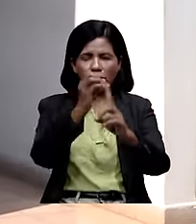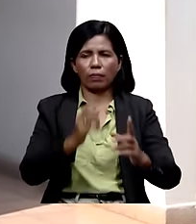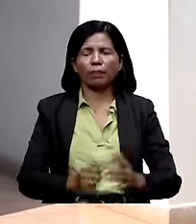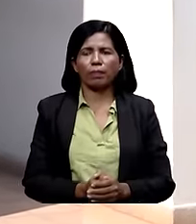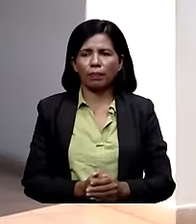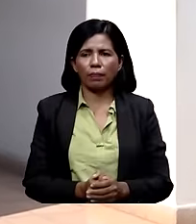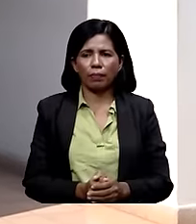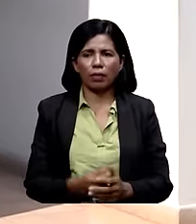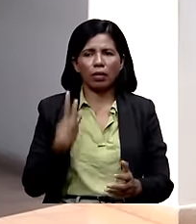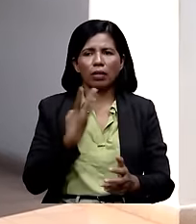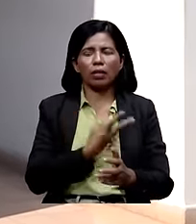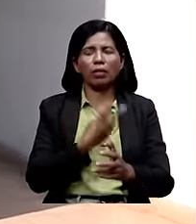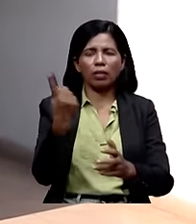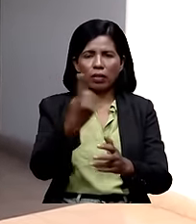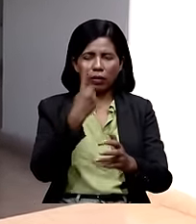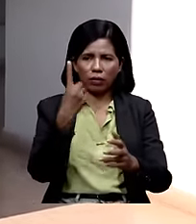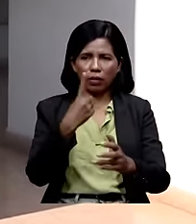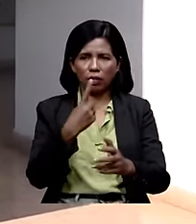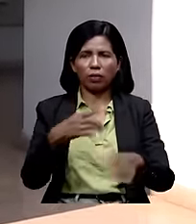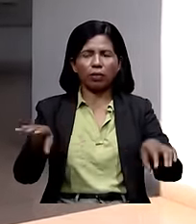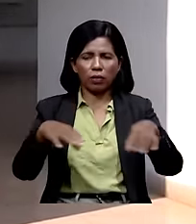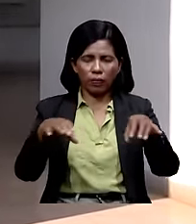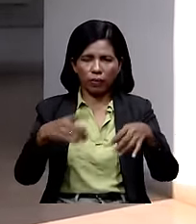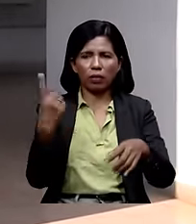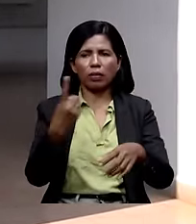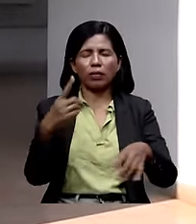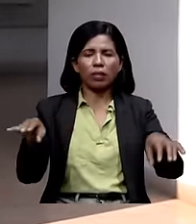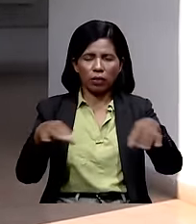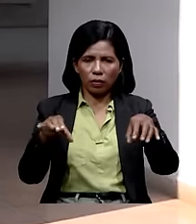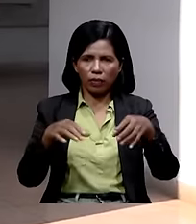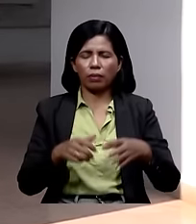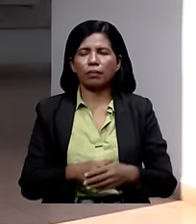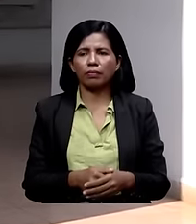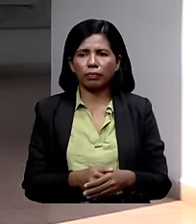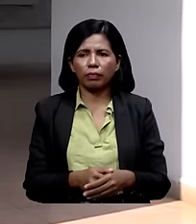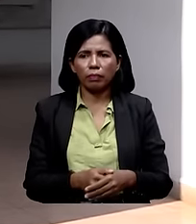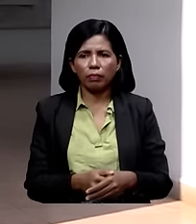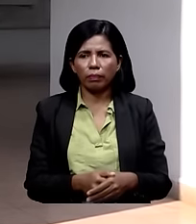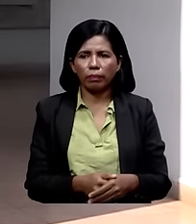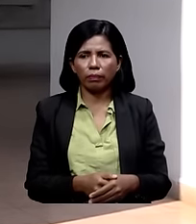mas ita na fatin servisu na fatin buka